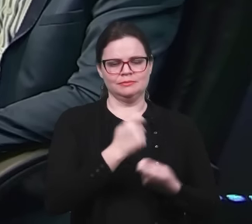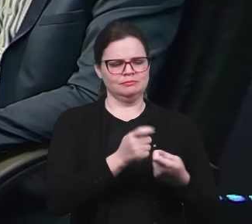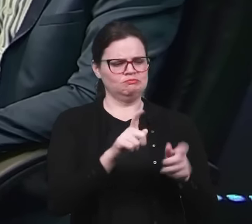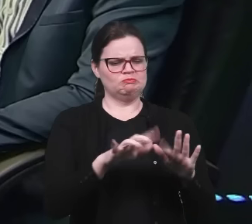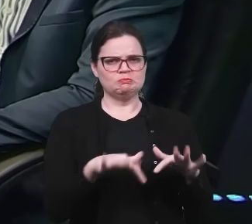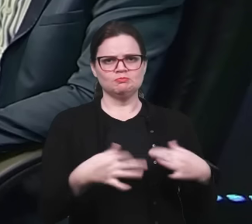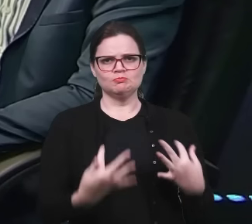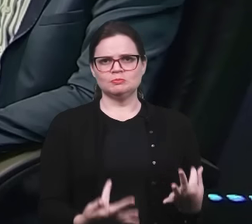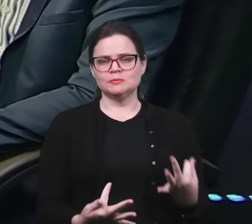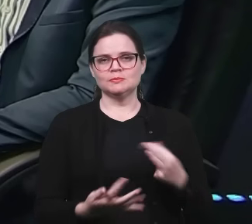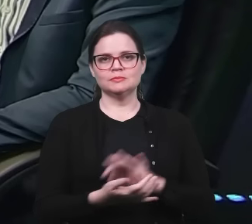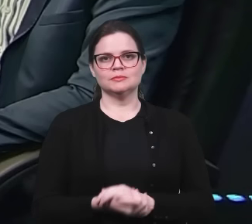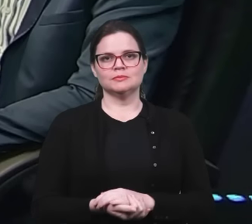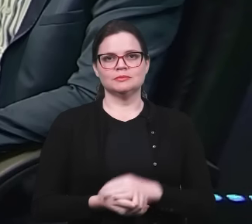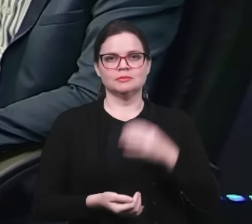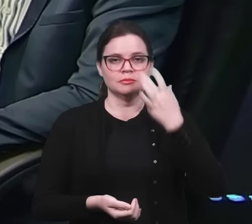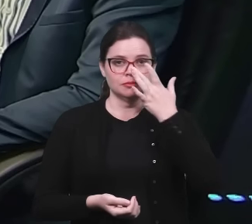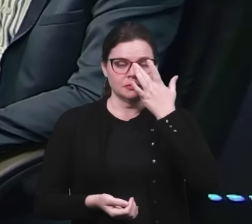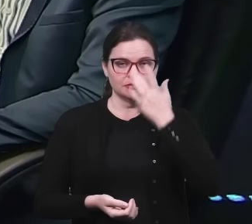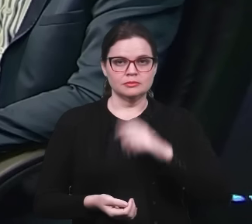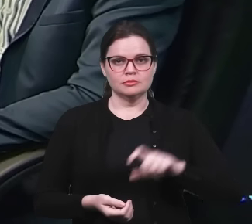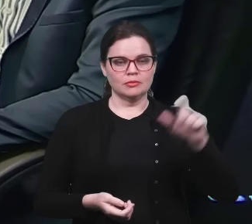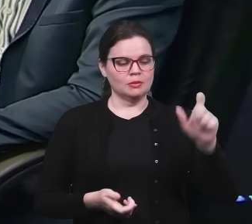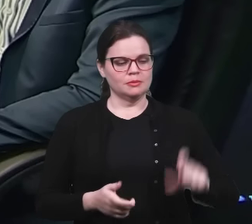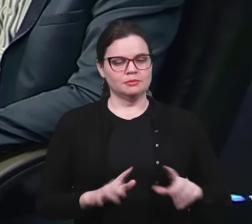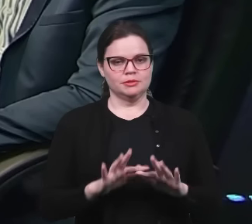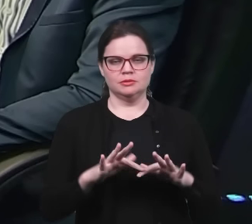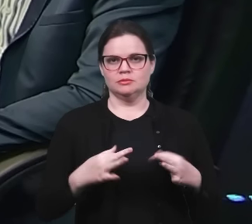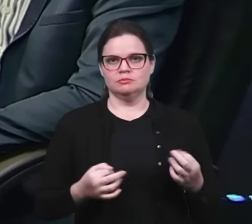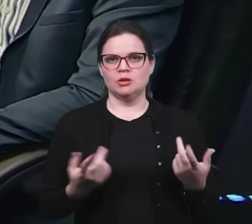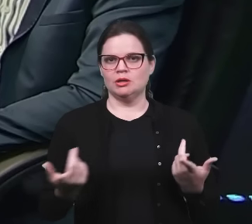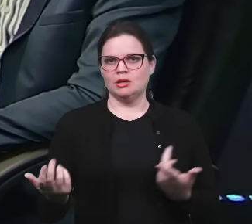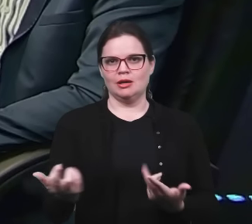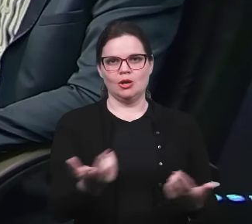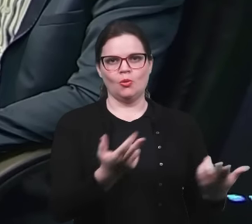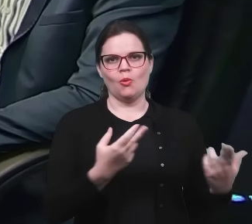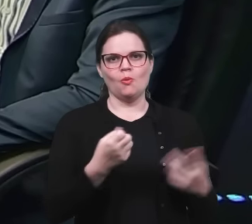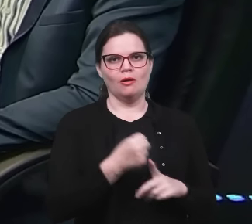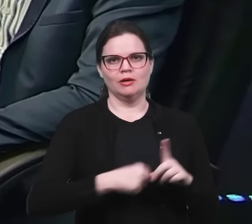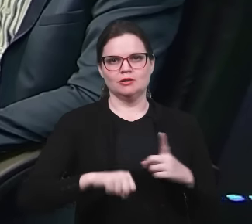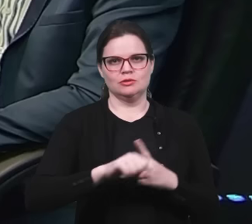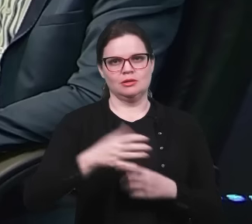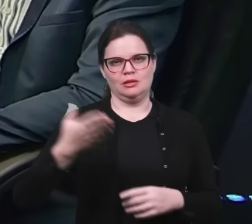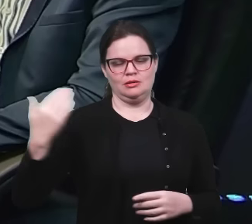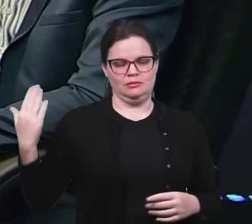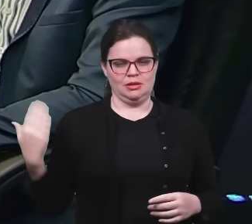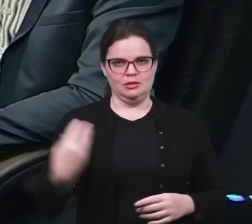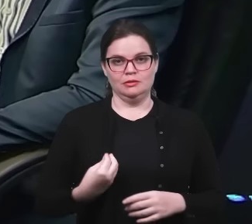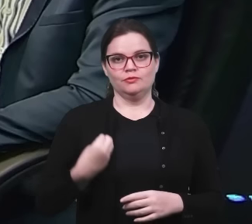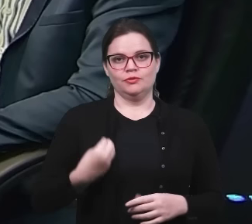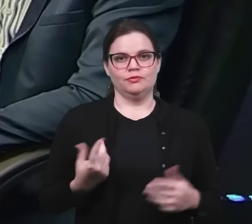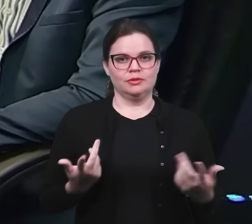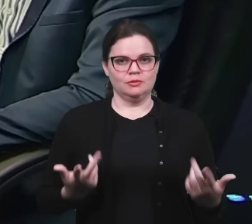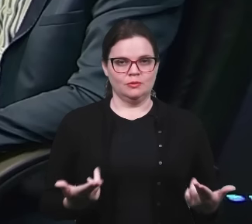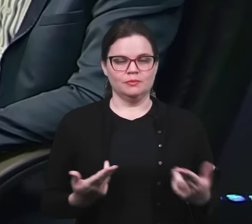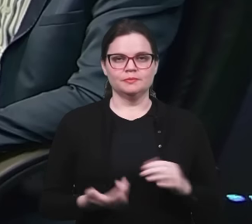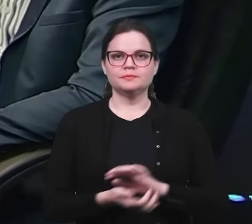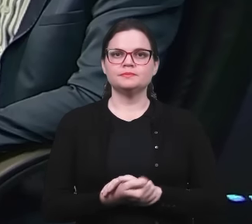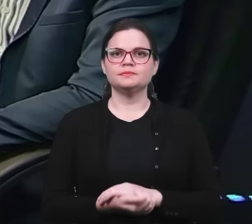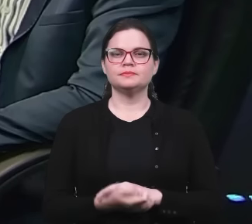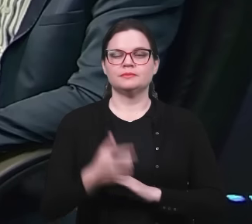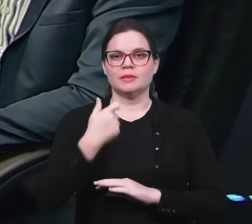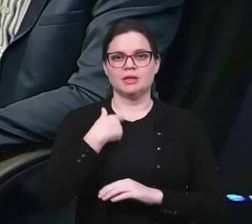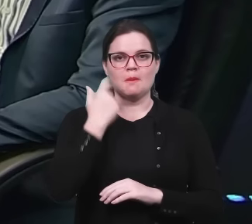simples, e como era a maioria dos homens no seu tempo. E eu